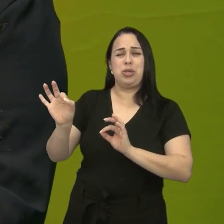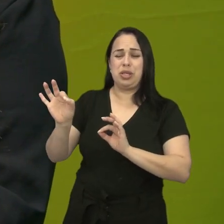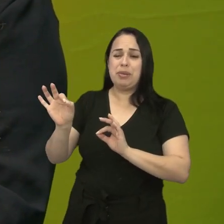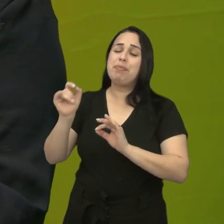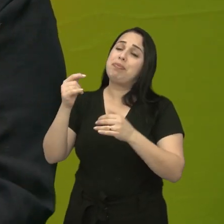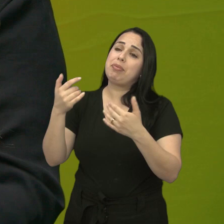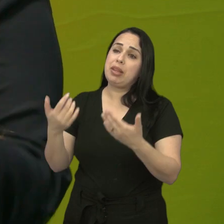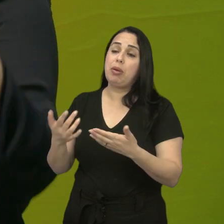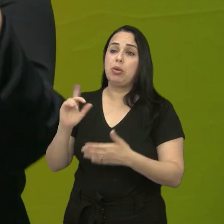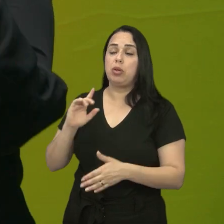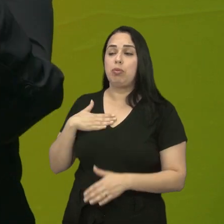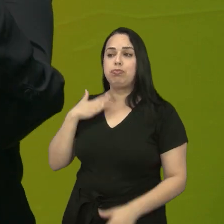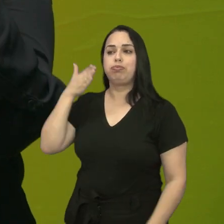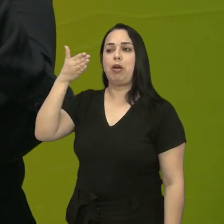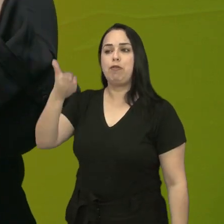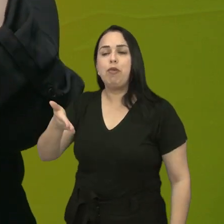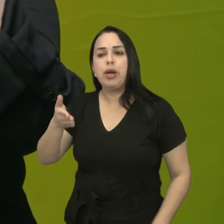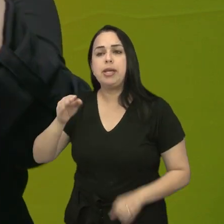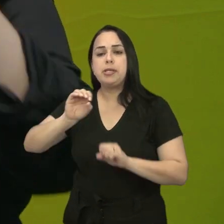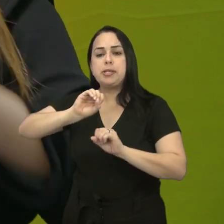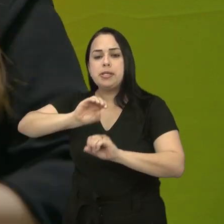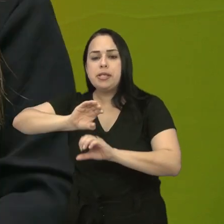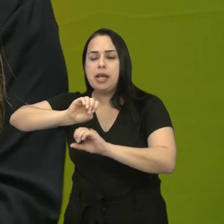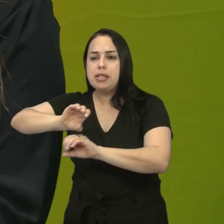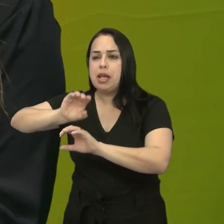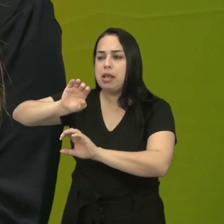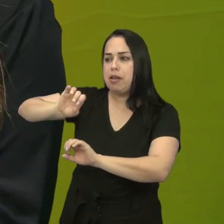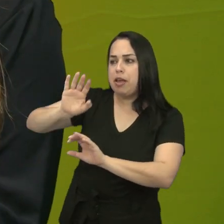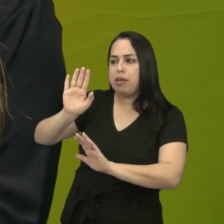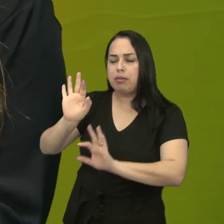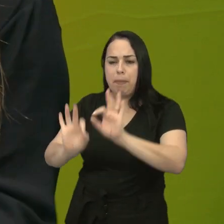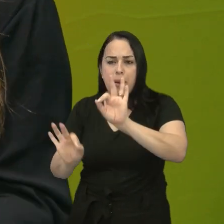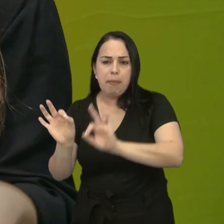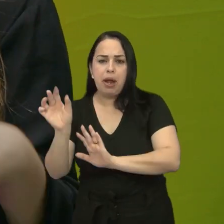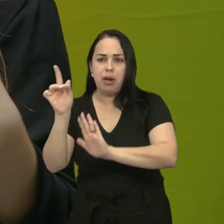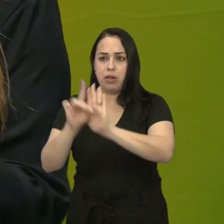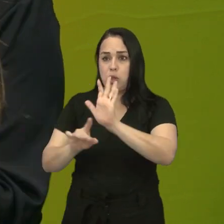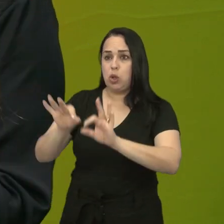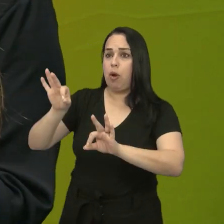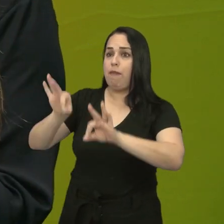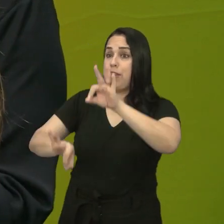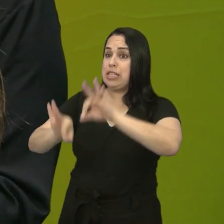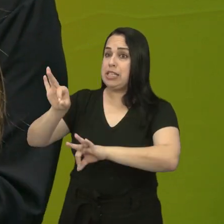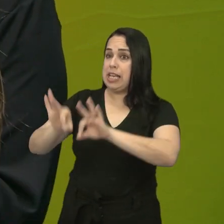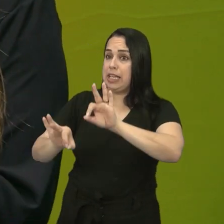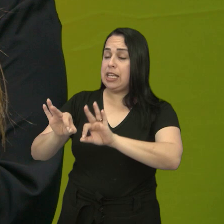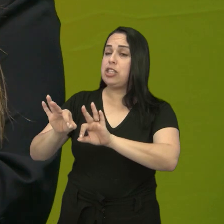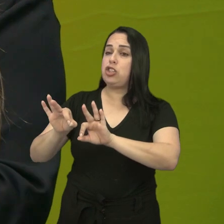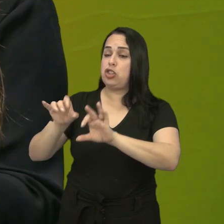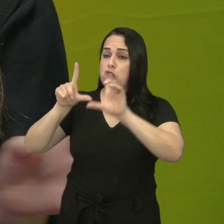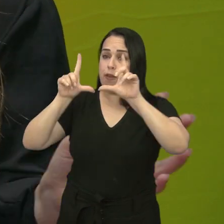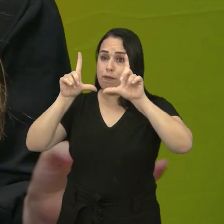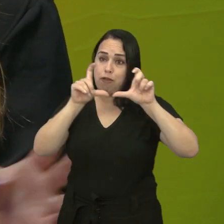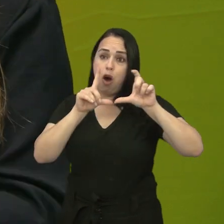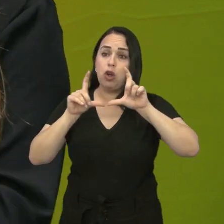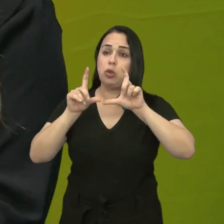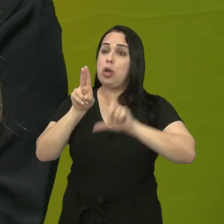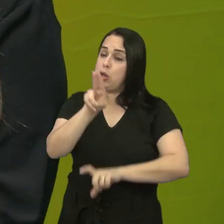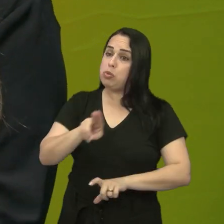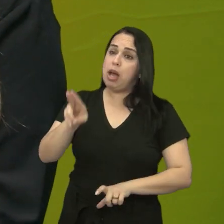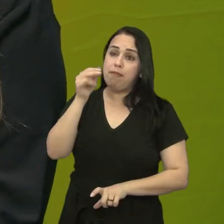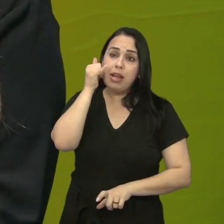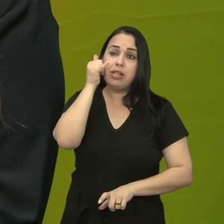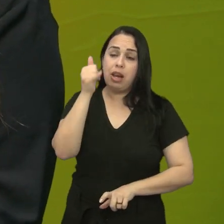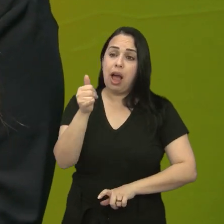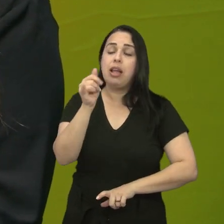E aí a gente teve essa oportunidade de desenvolver esse projeto lá dentro. E além da oficina de fotografia com celular, tiveram outras oficinas também